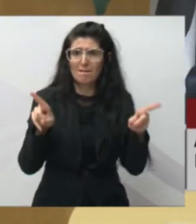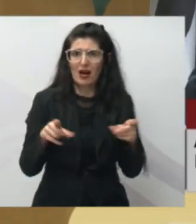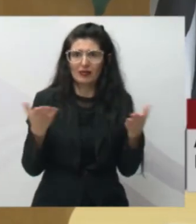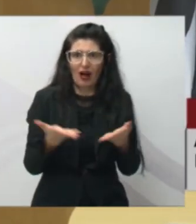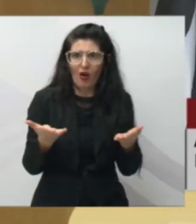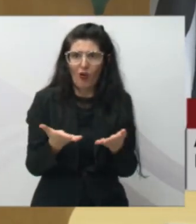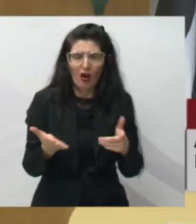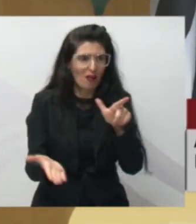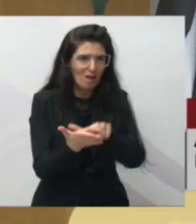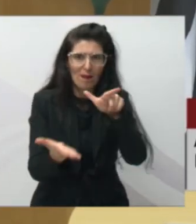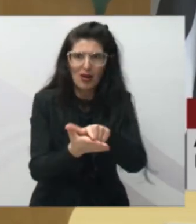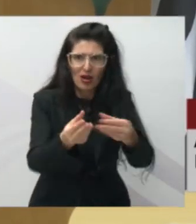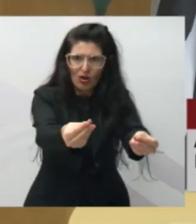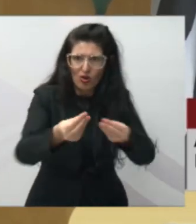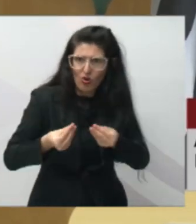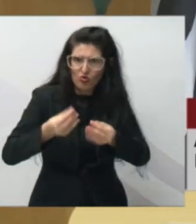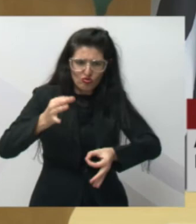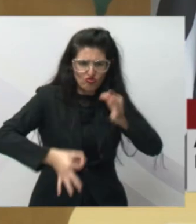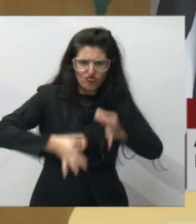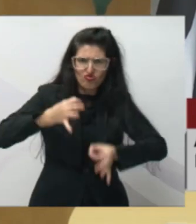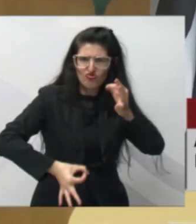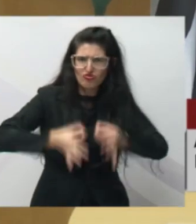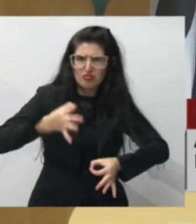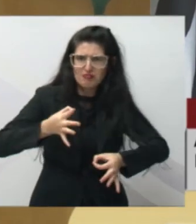que era para